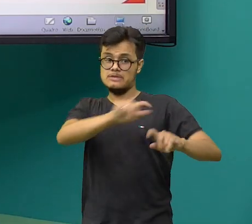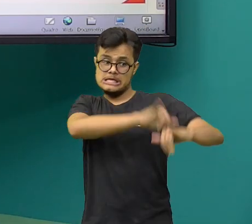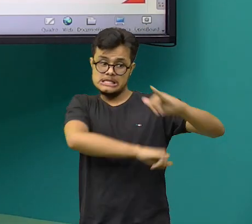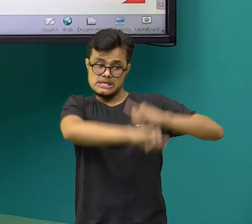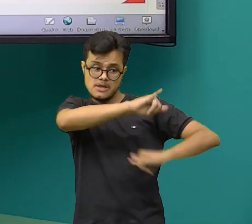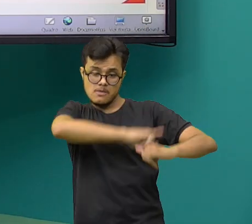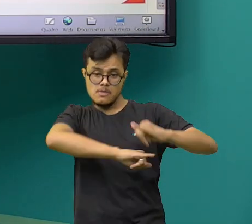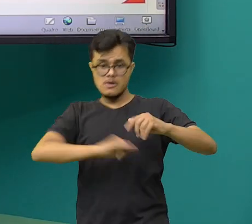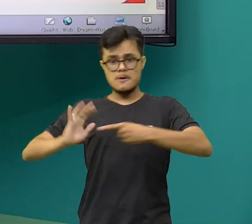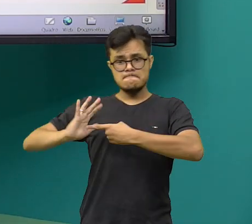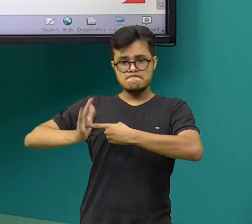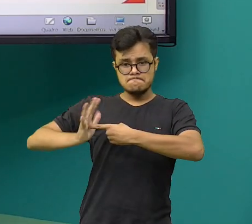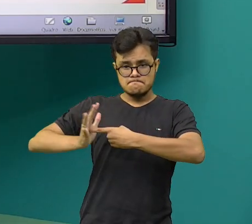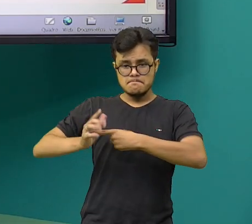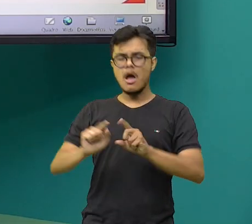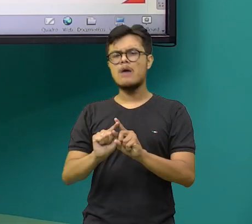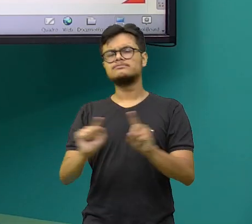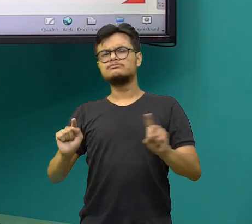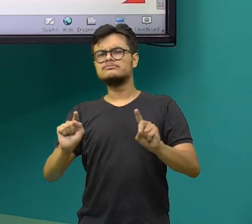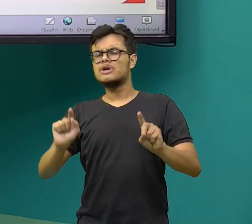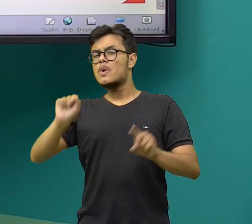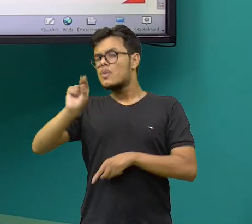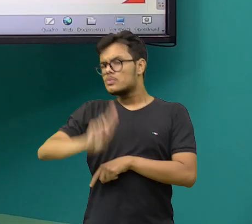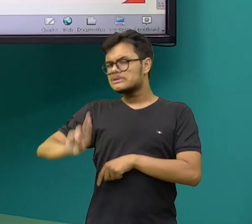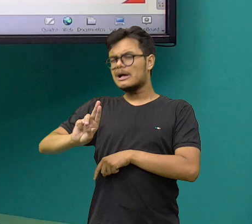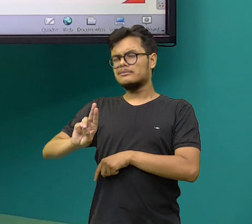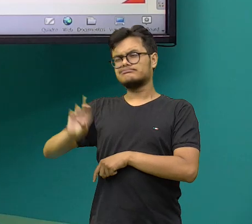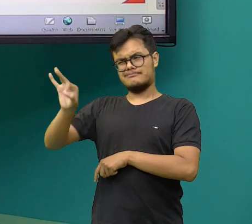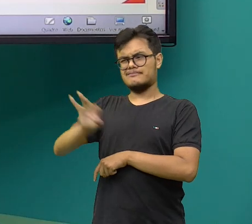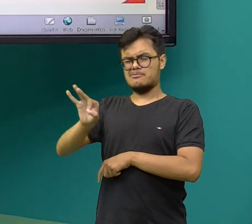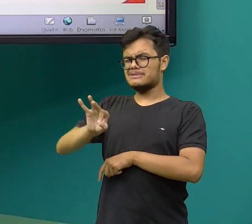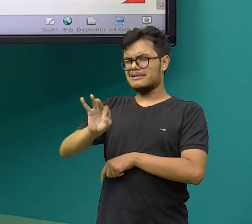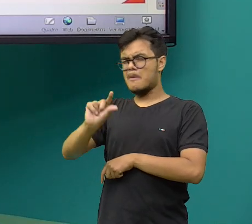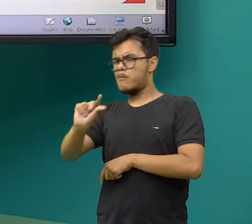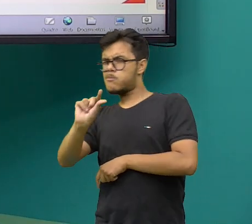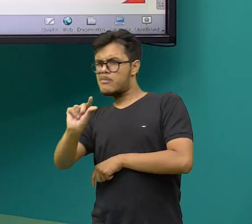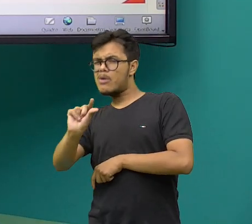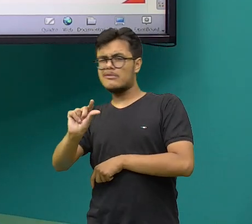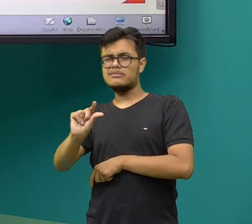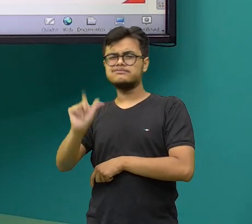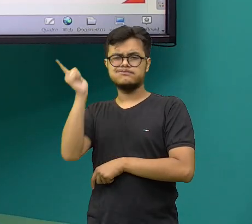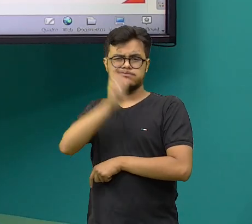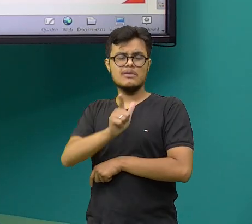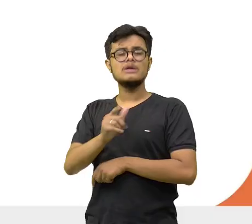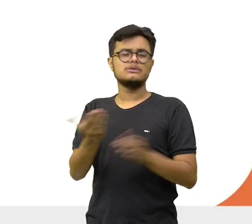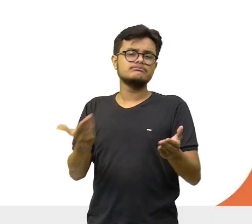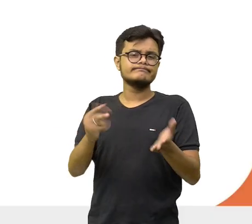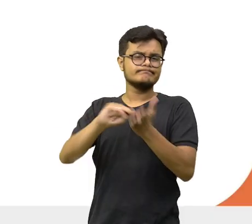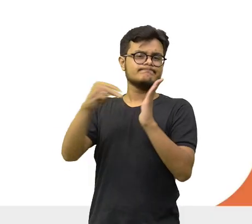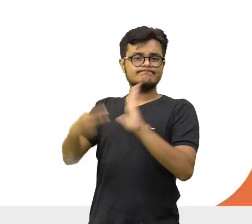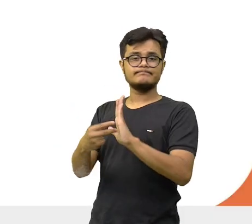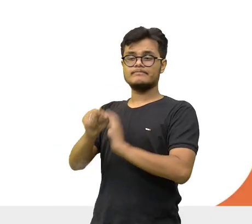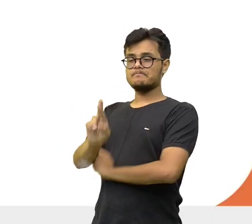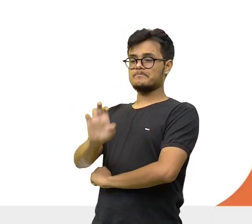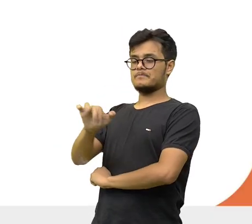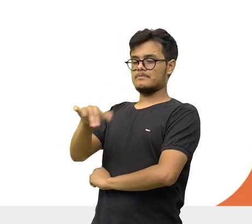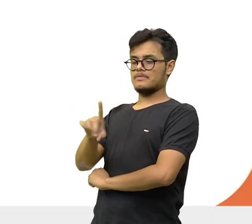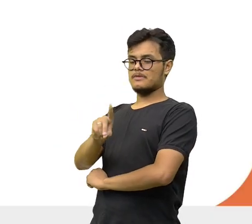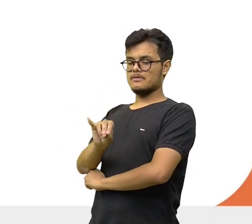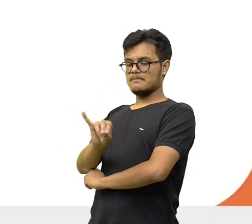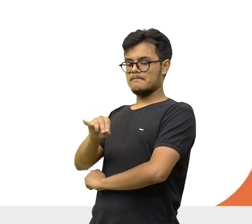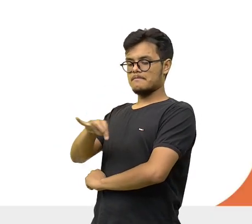máquina, eu vou utilizar uma porcentagem, e essa porcentagem é o meu rendimento. E rendimento aqui,